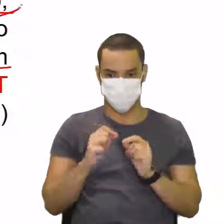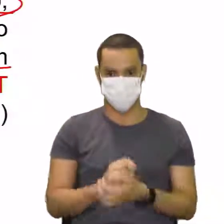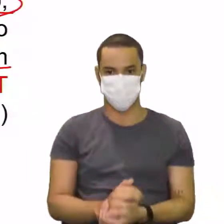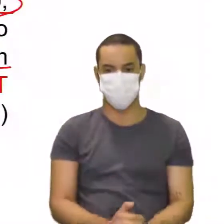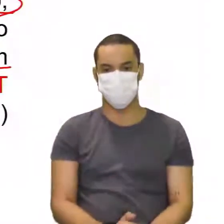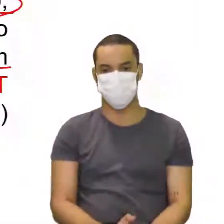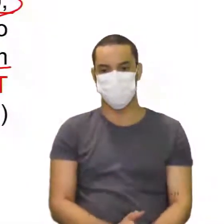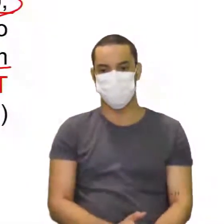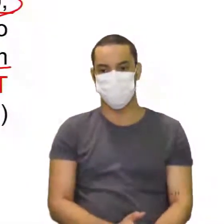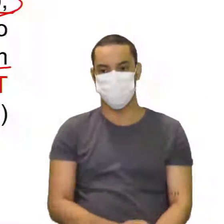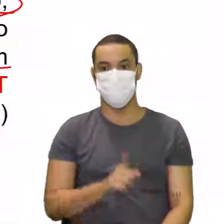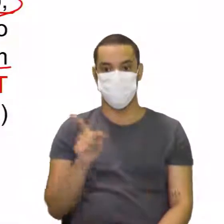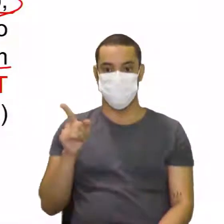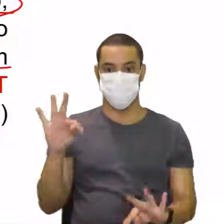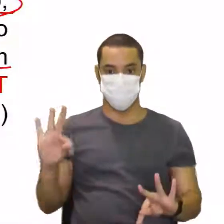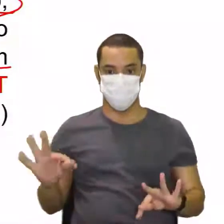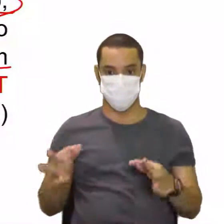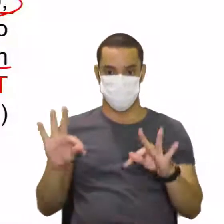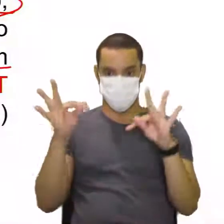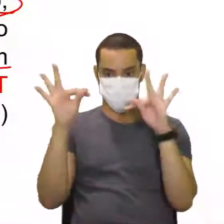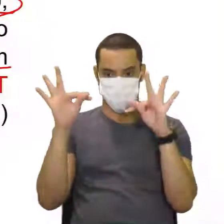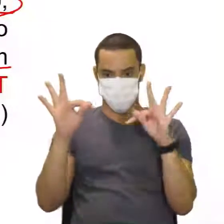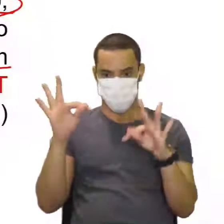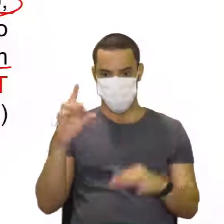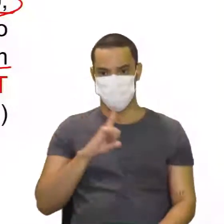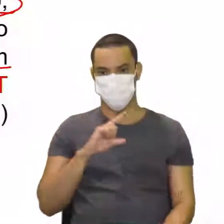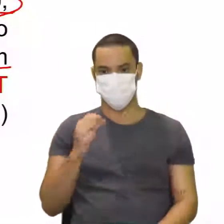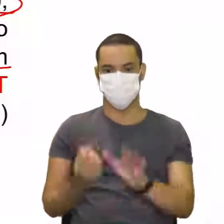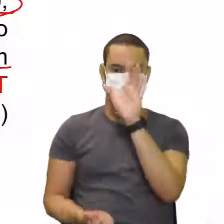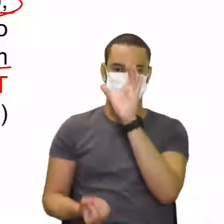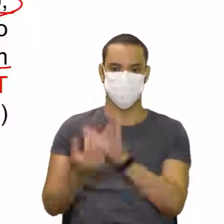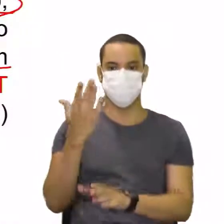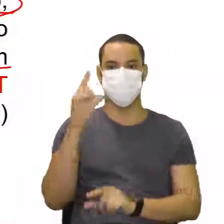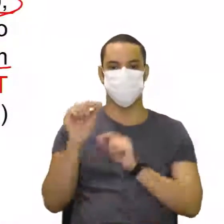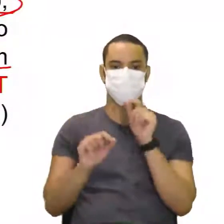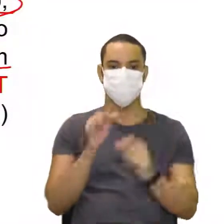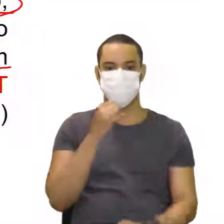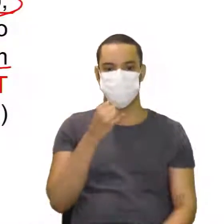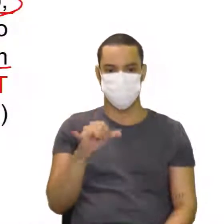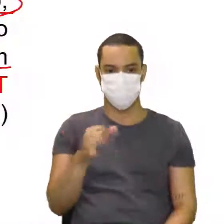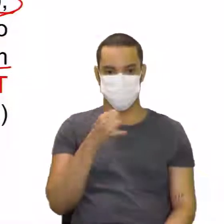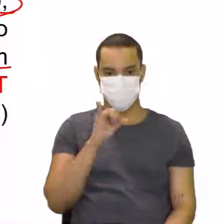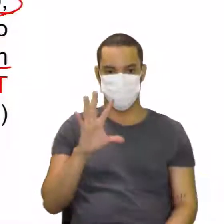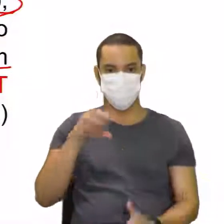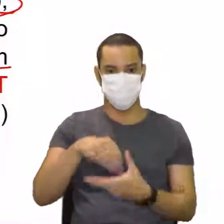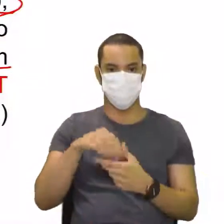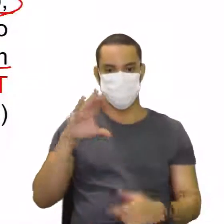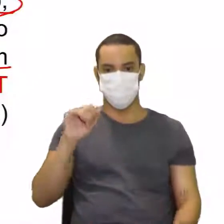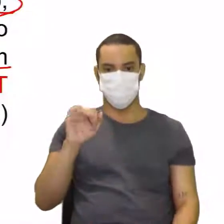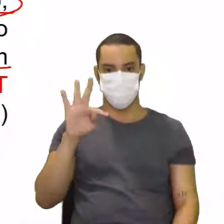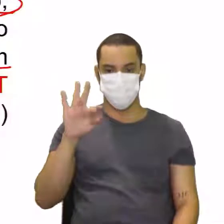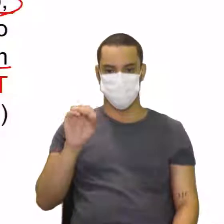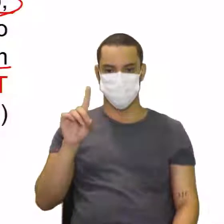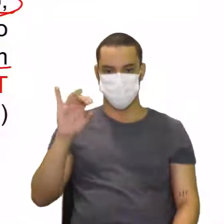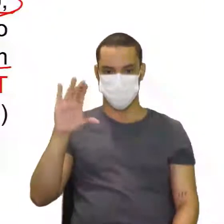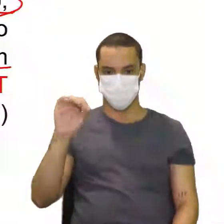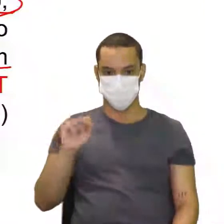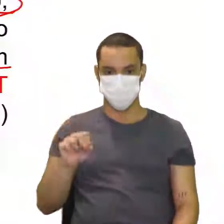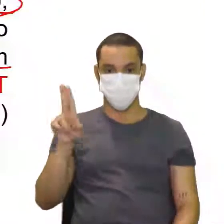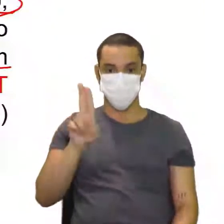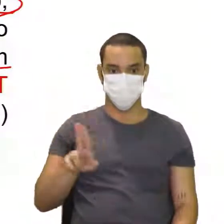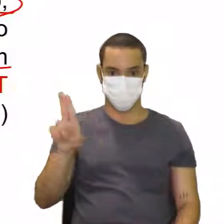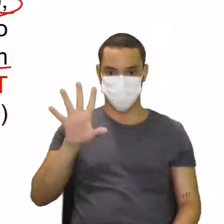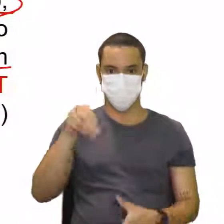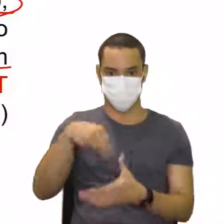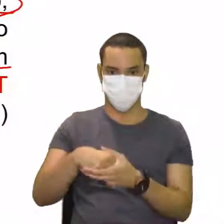essa tecnologia, esse aparelho, era para a criação dos raios, né, dos tubos de raios catódicos aí utilizados naquelas